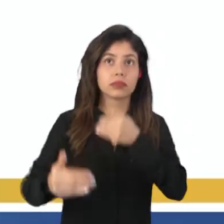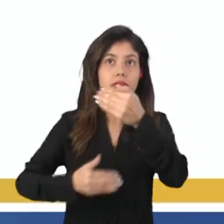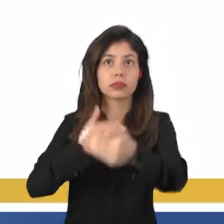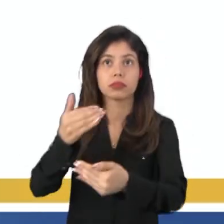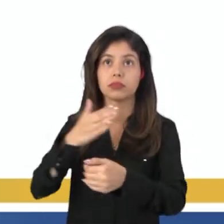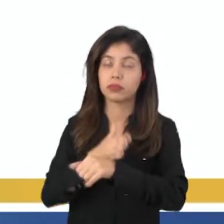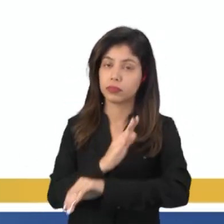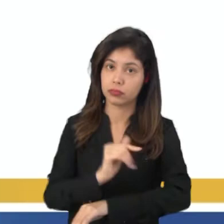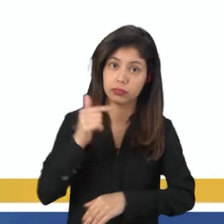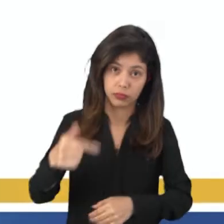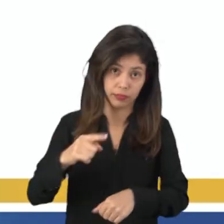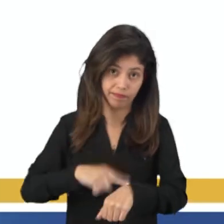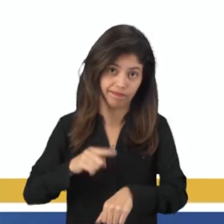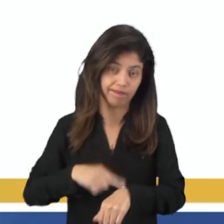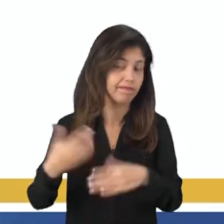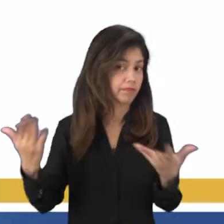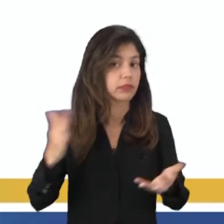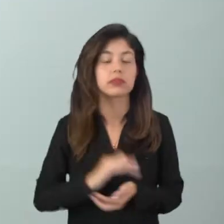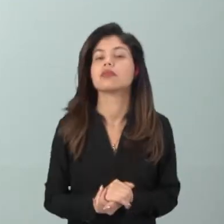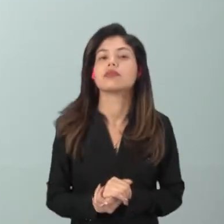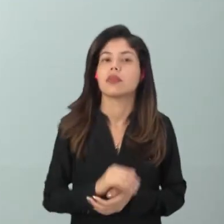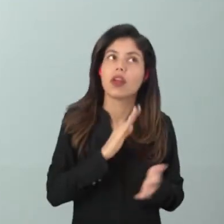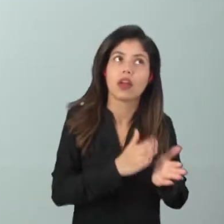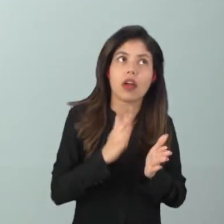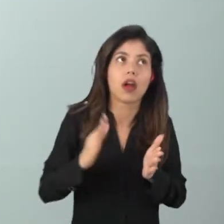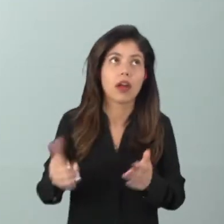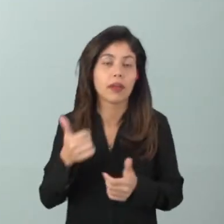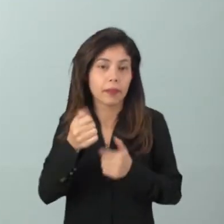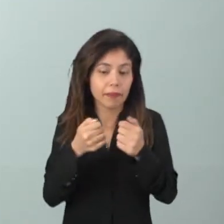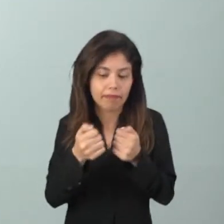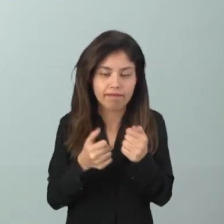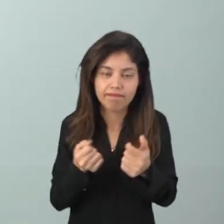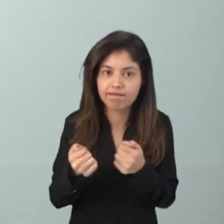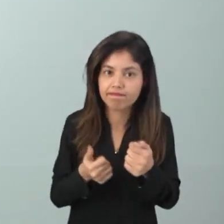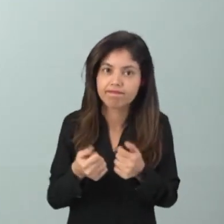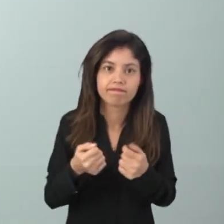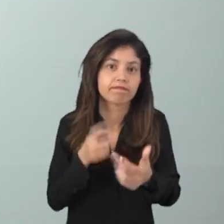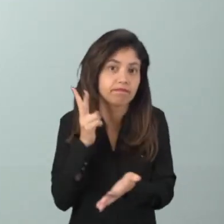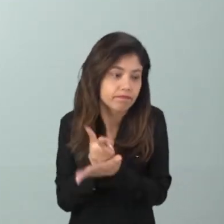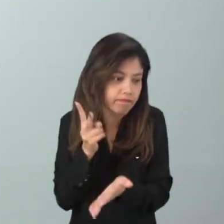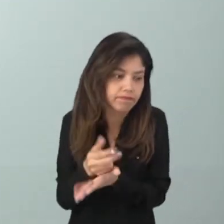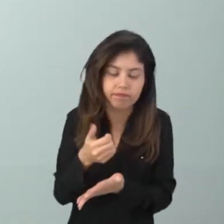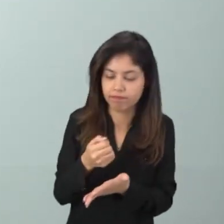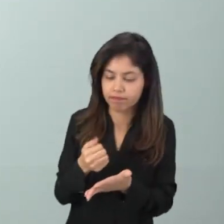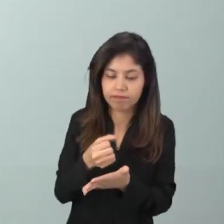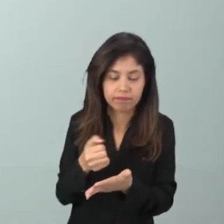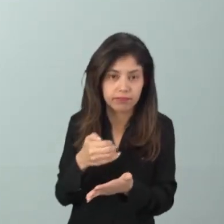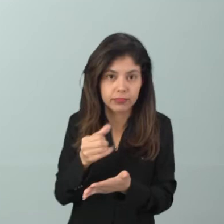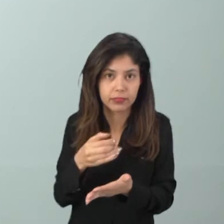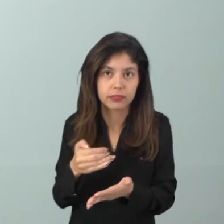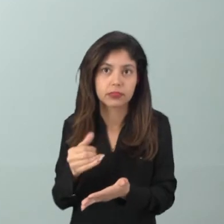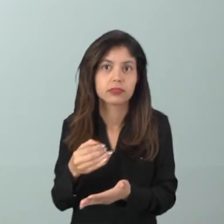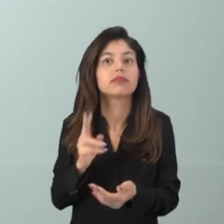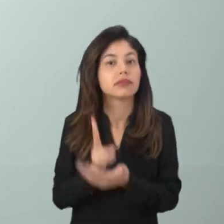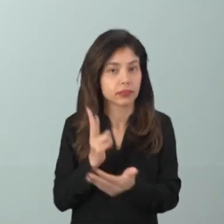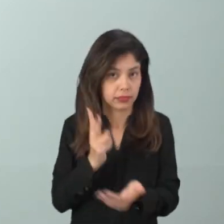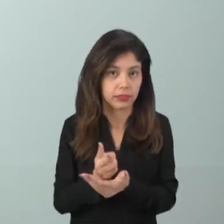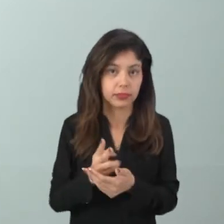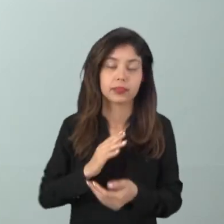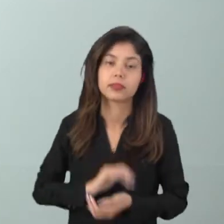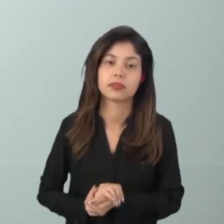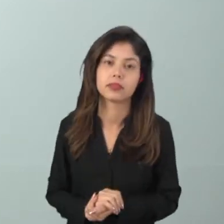sendo desenvolvidos com o passar do tempo. À medida que com esse dedão você está usando constantemente para digitar, para